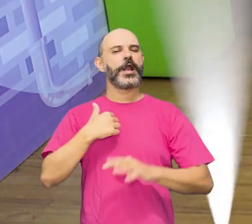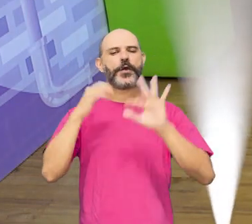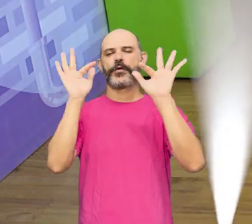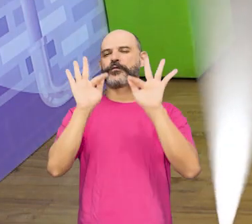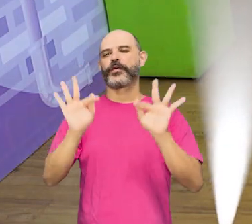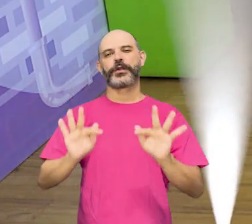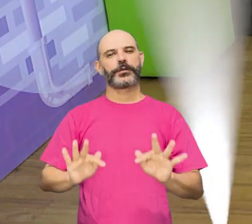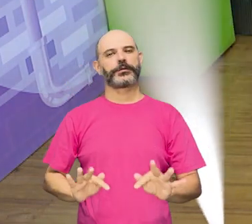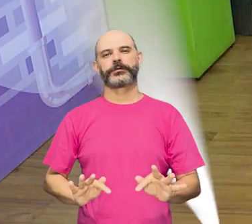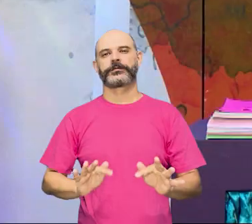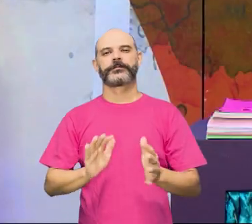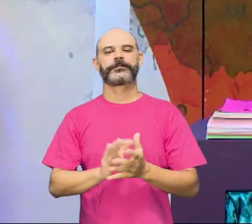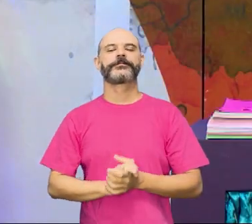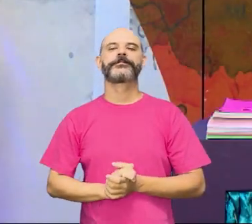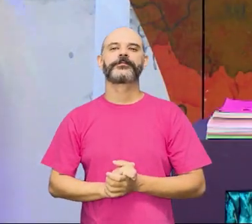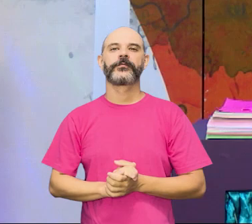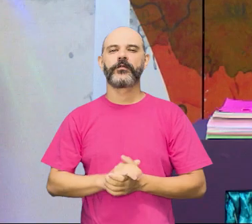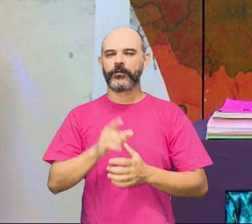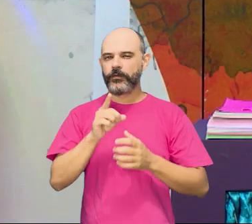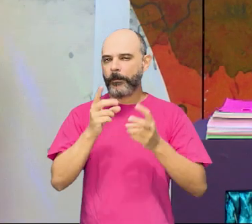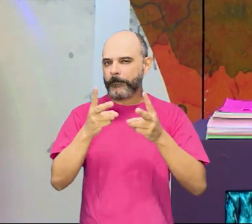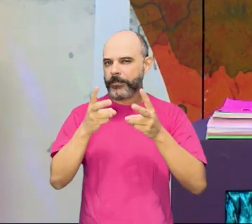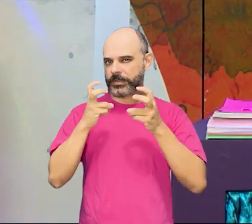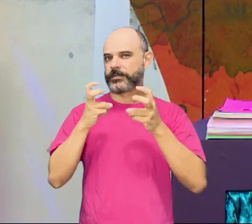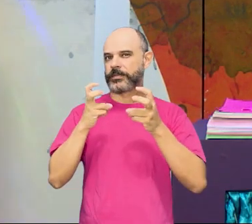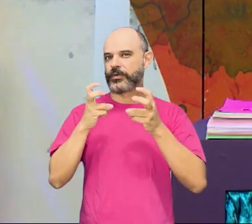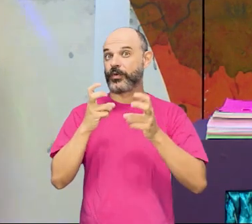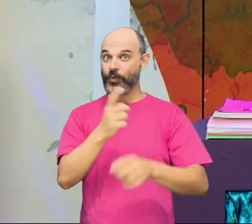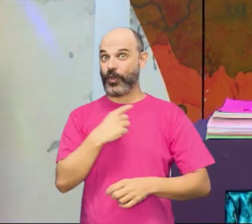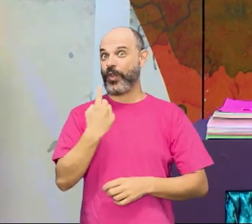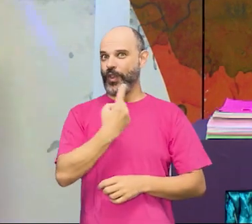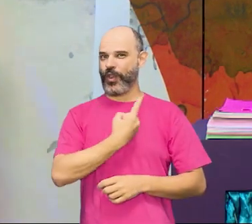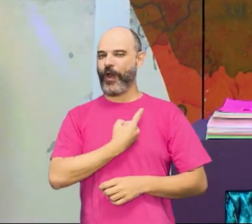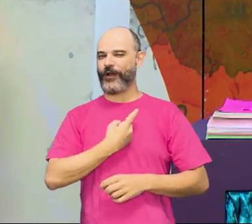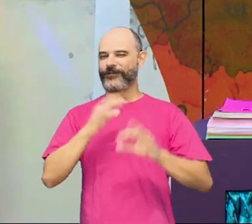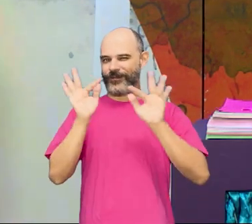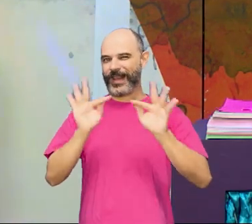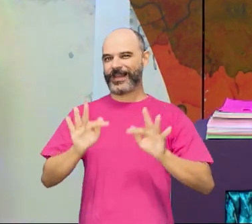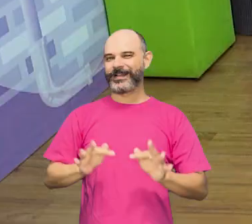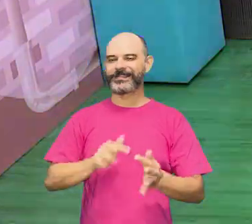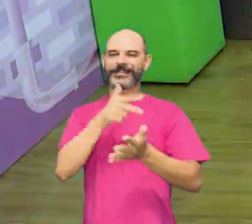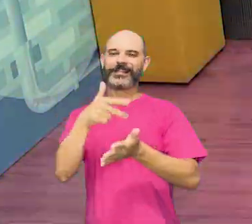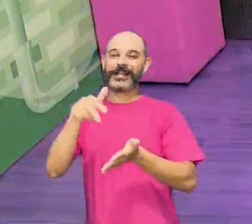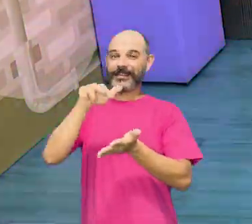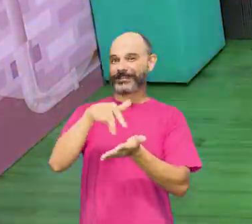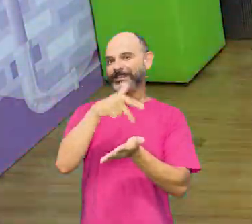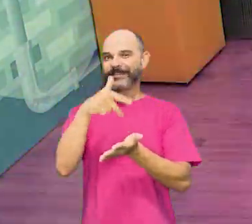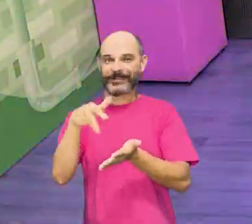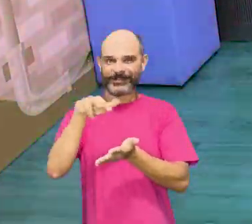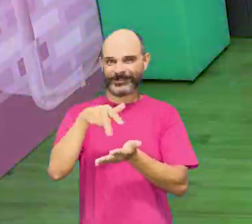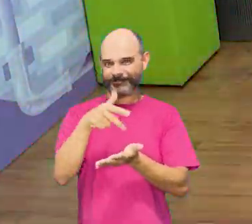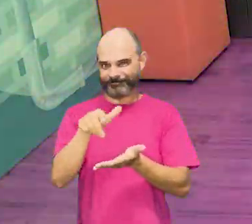Ai, eu tô tão feliz! Já reparou que quando a gente tá feliz, a gente dança?